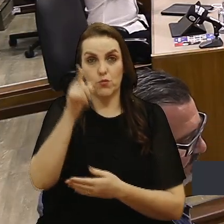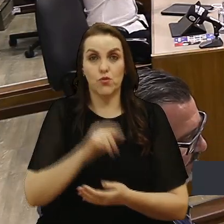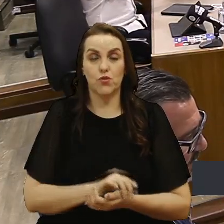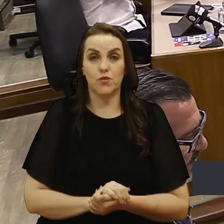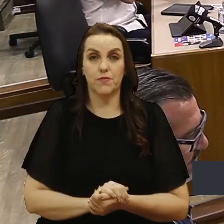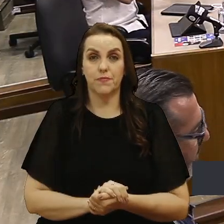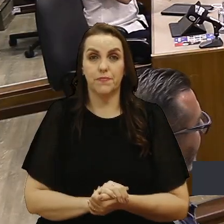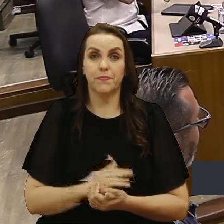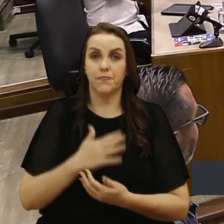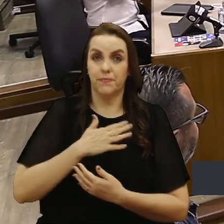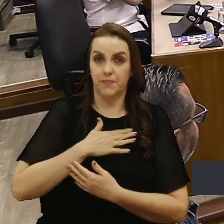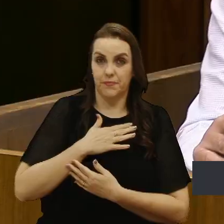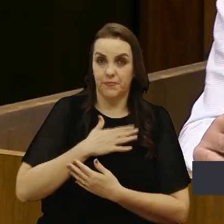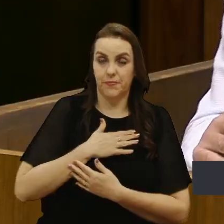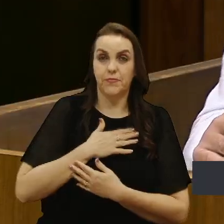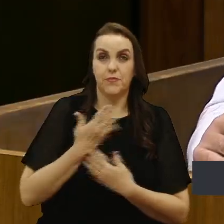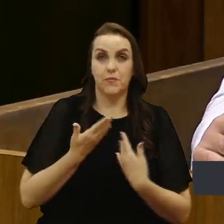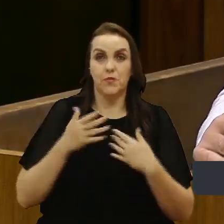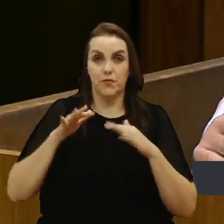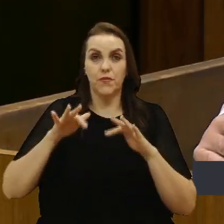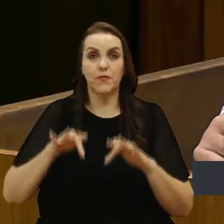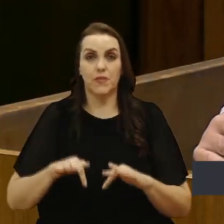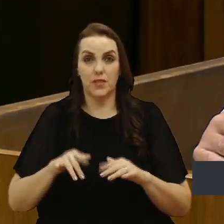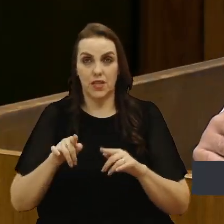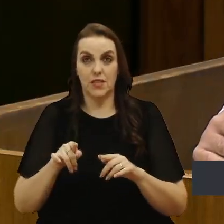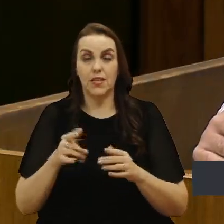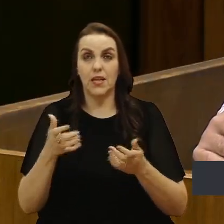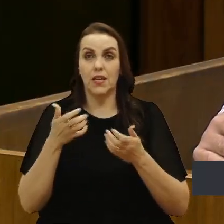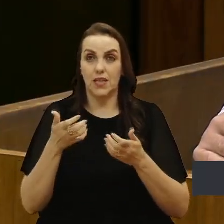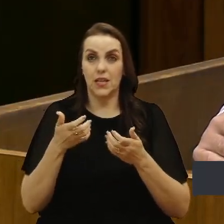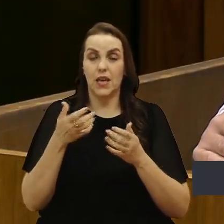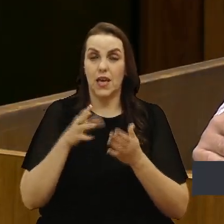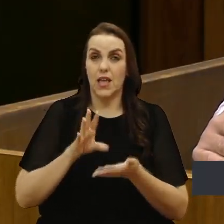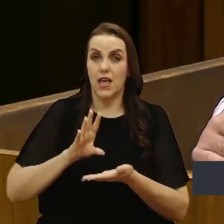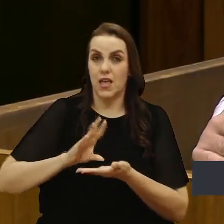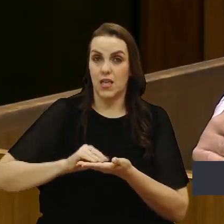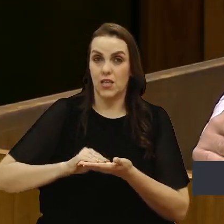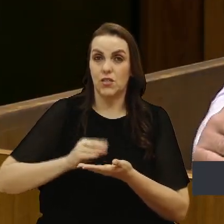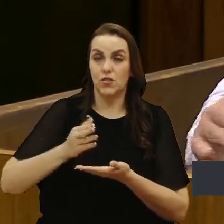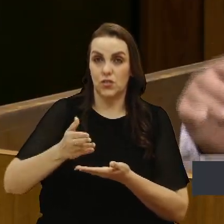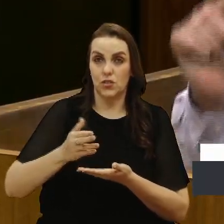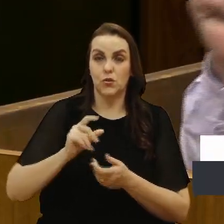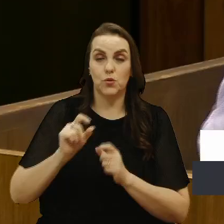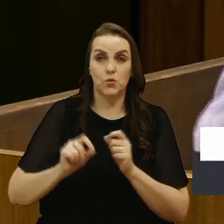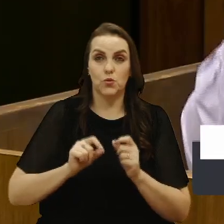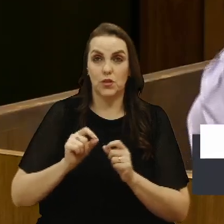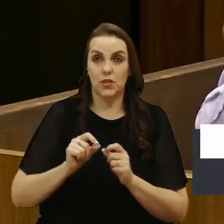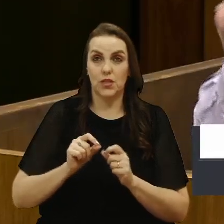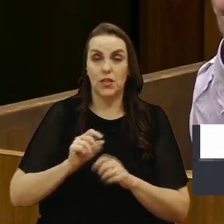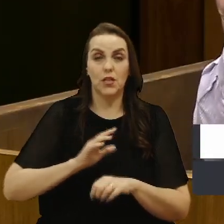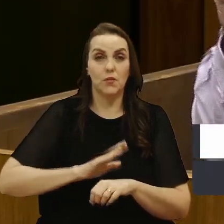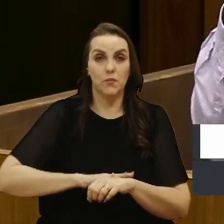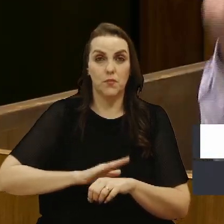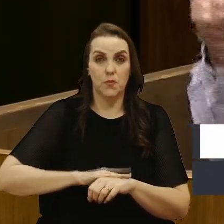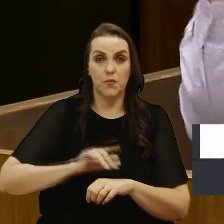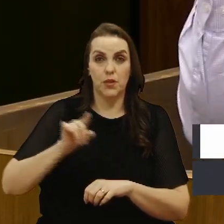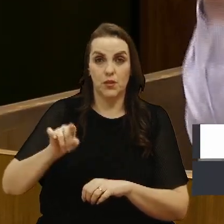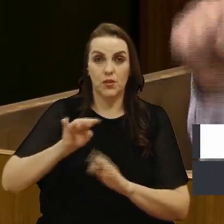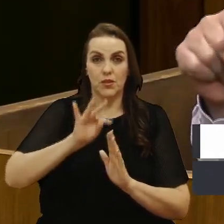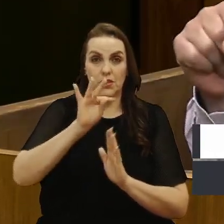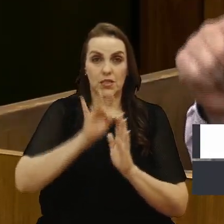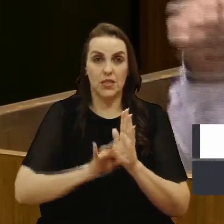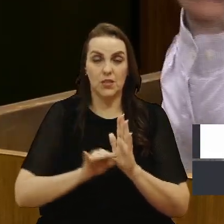quero deixar aqui, só para concluir, senhor presidente, eu quero deixar aqui registrado, tá, que enquanto o texto da lei